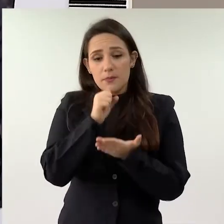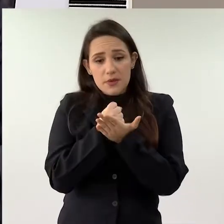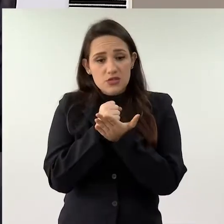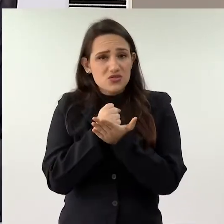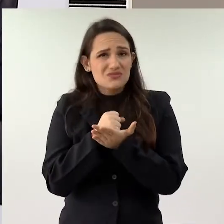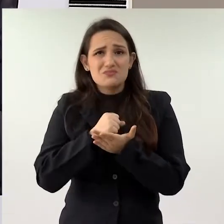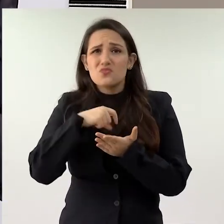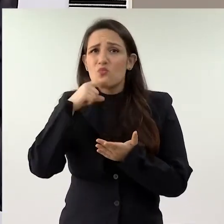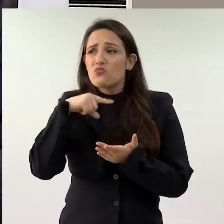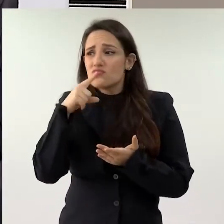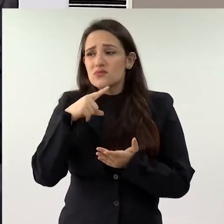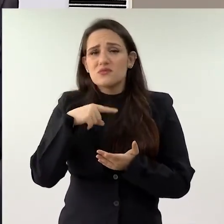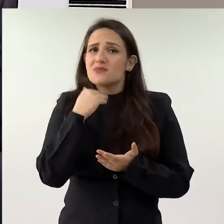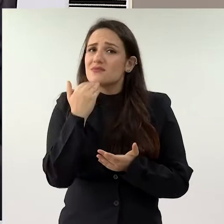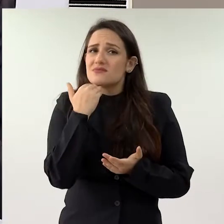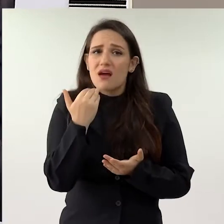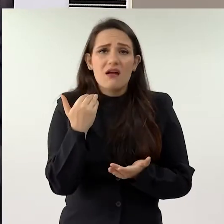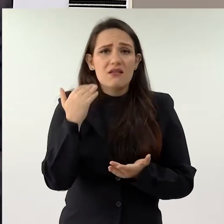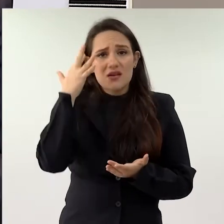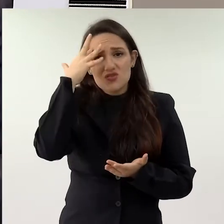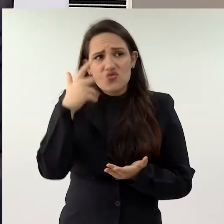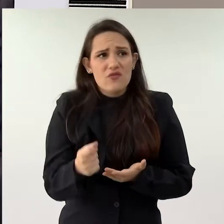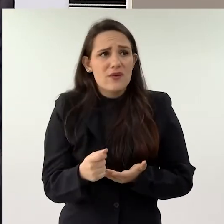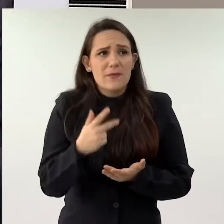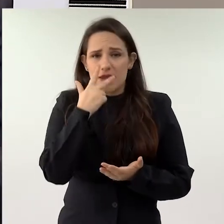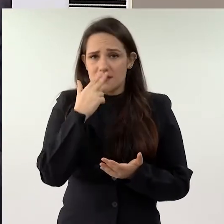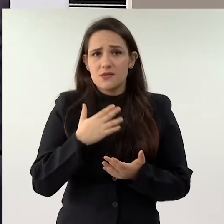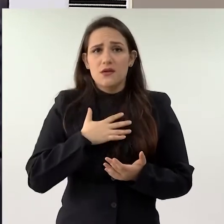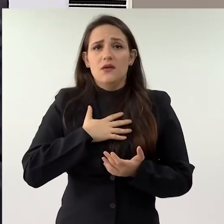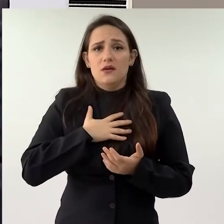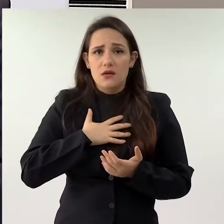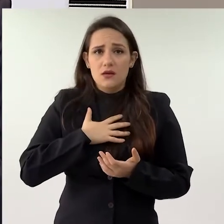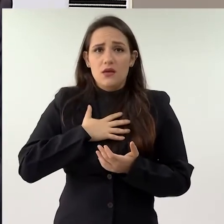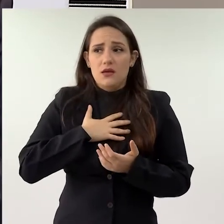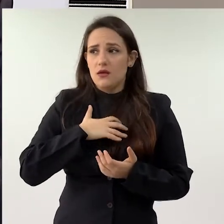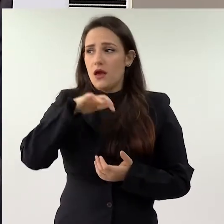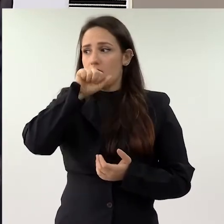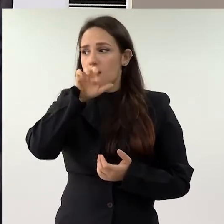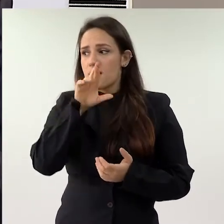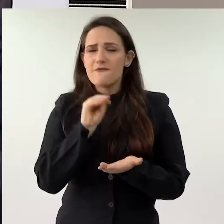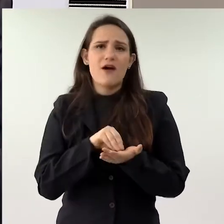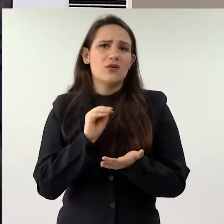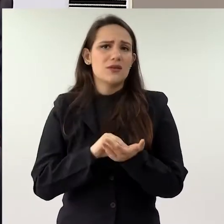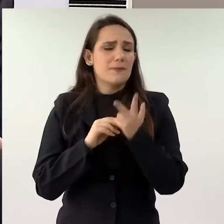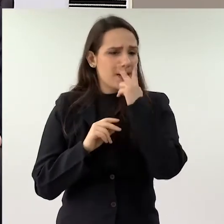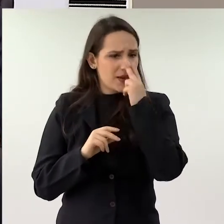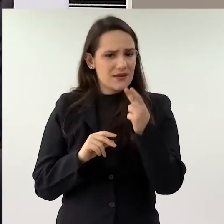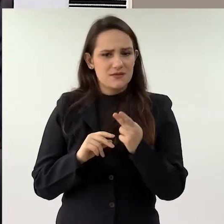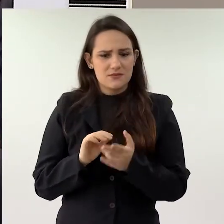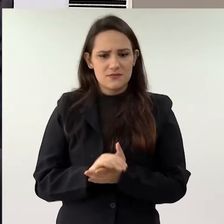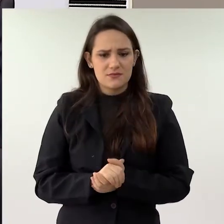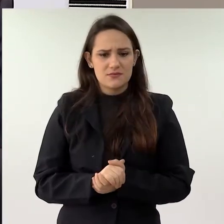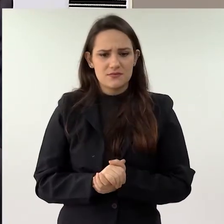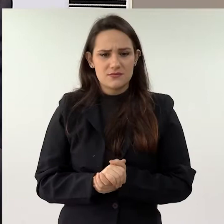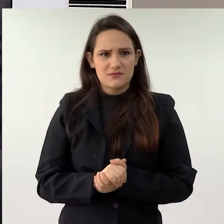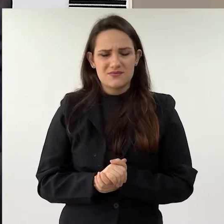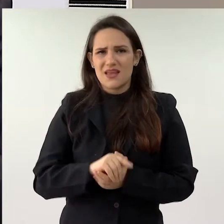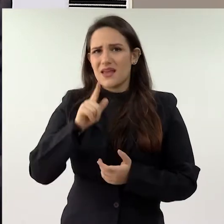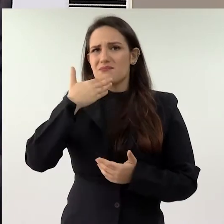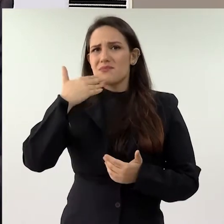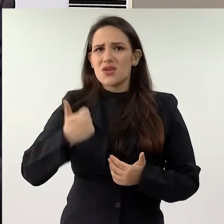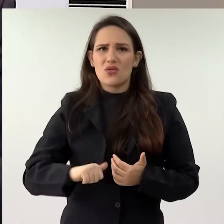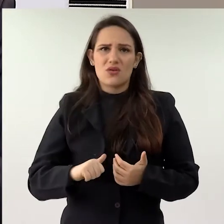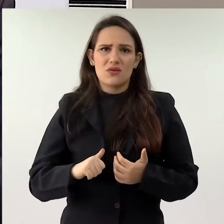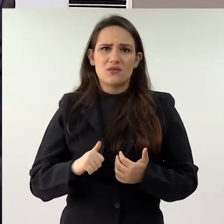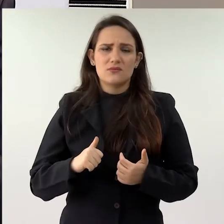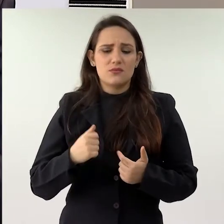fica mais afobado ainda, né? Você não respira. Eu vi uma vez uma pessoa dizendo num programa que era afogar no seco. É pior, porque você